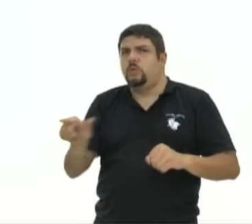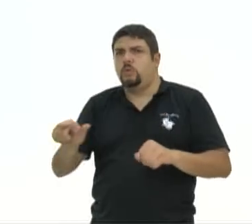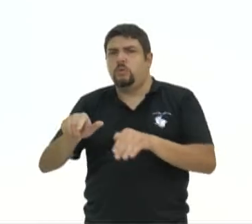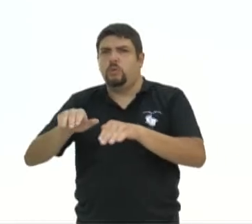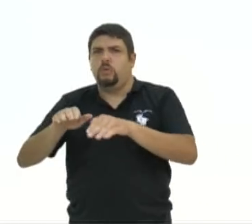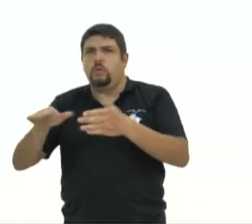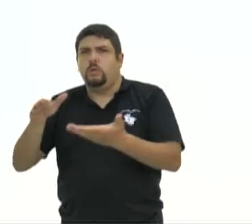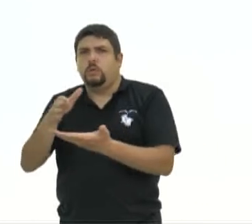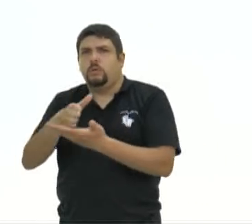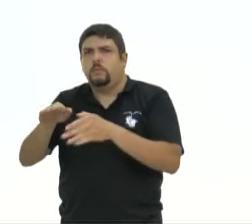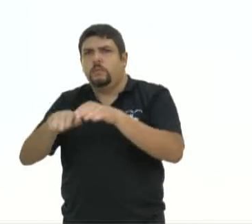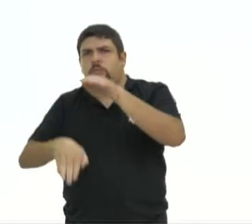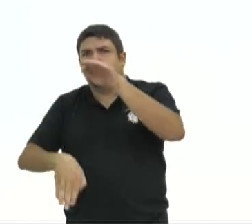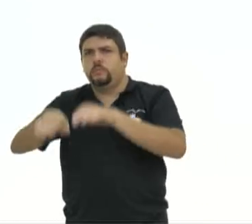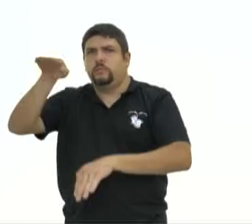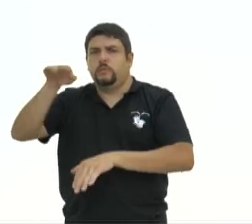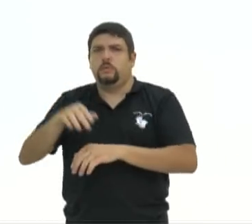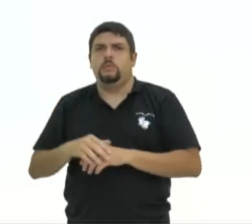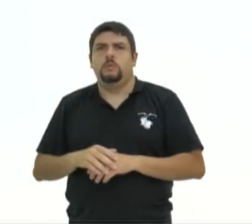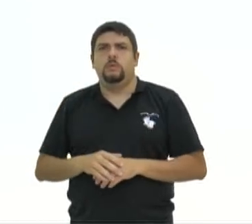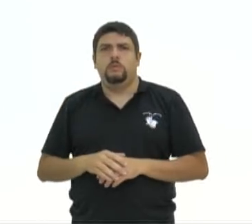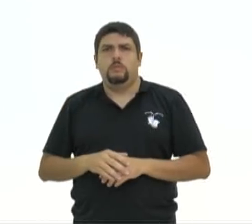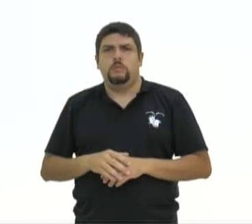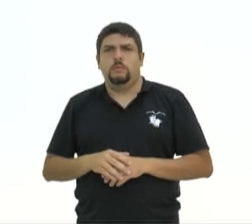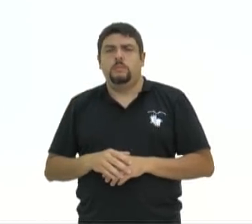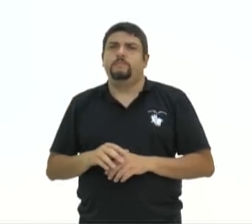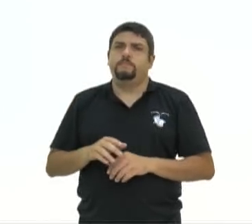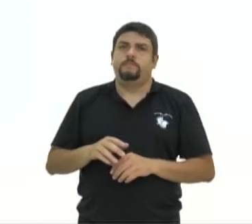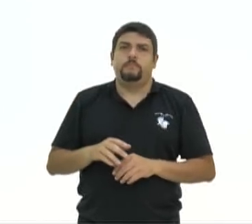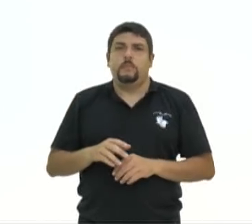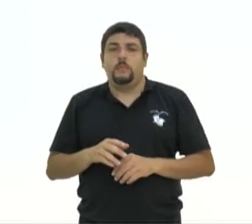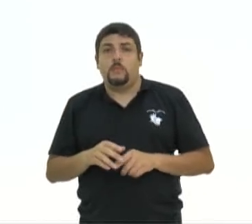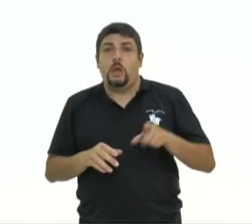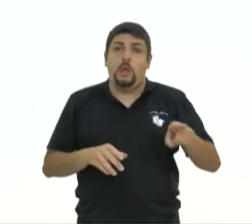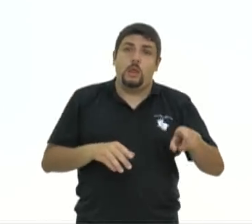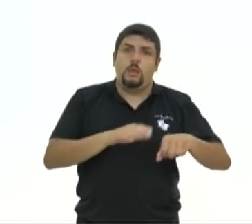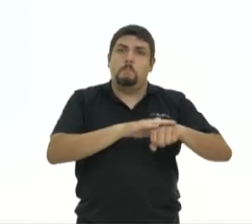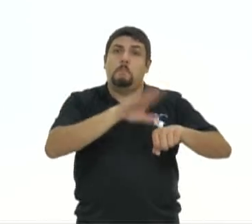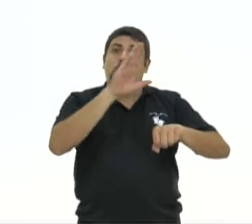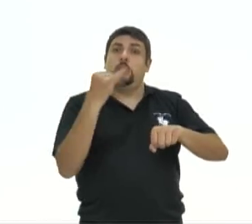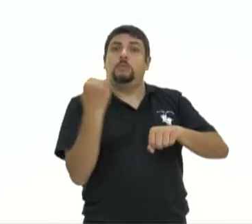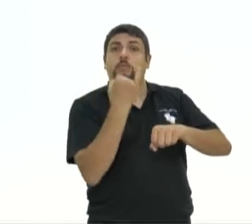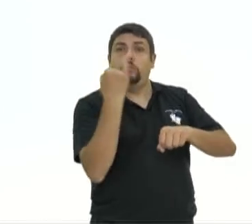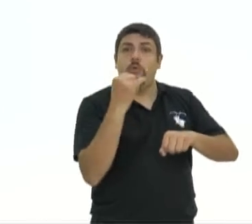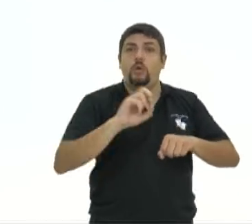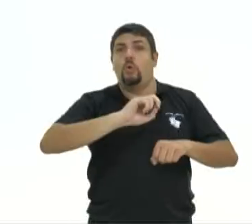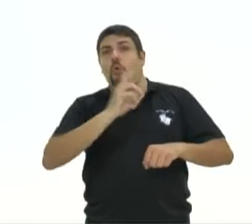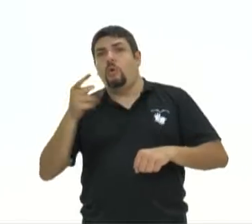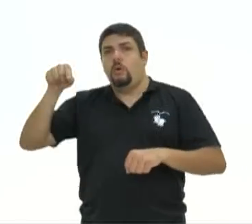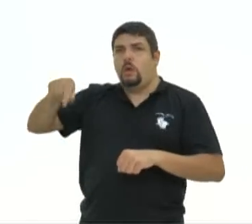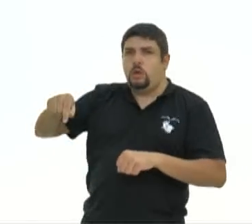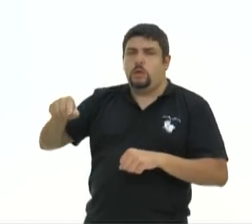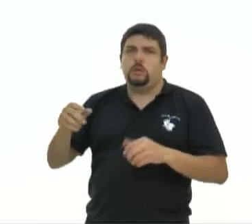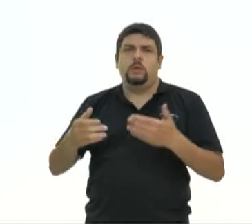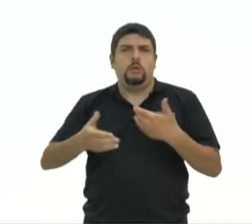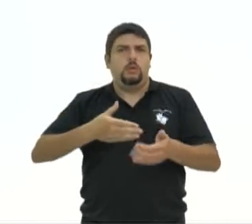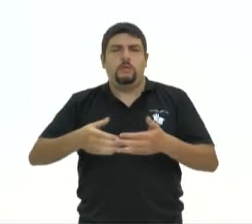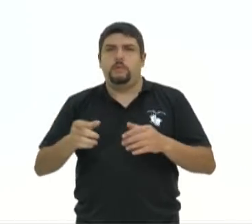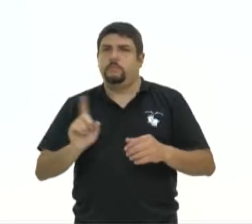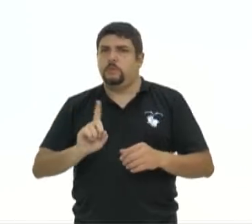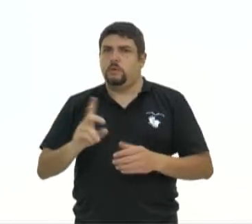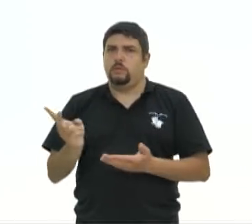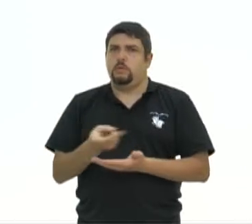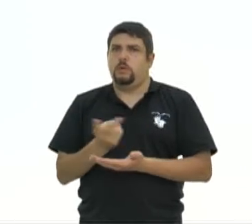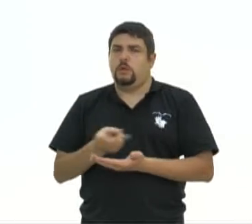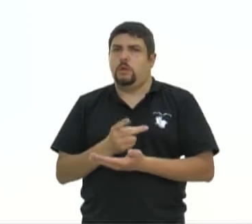Não existe mais importante. Todas elas são necessárias num conjunto de análise de dados numéricos. Certo? Então eu preciso